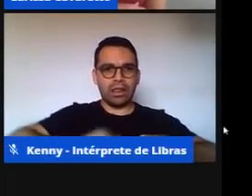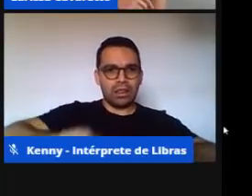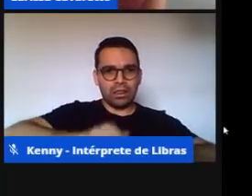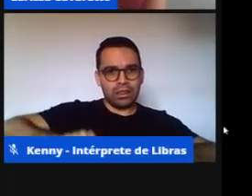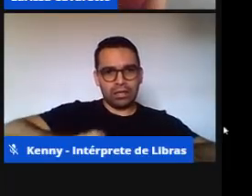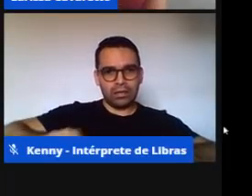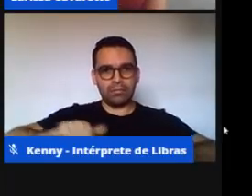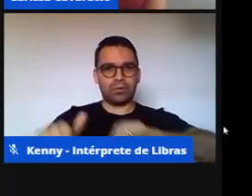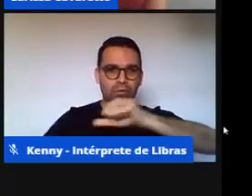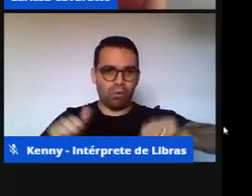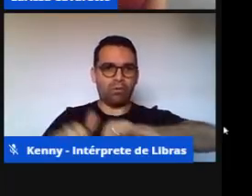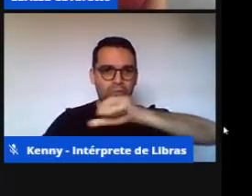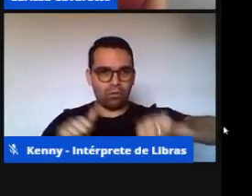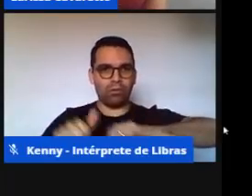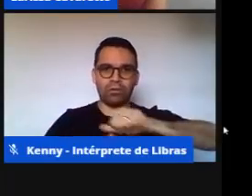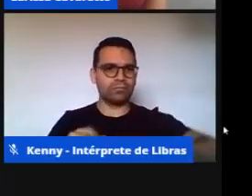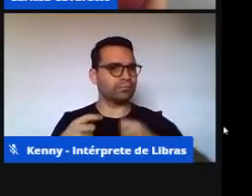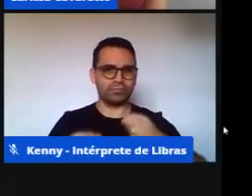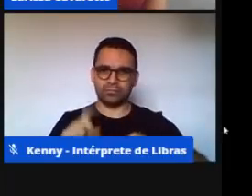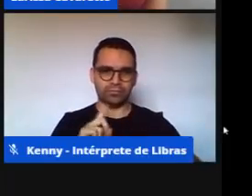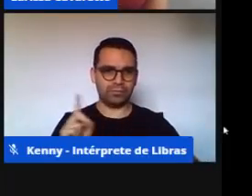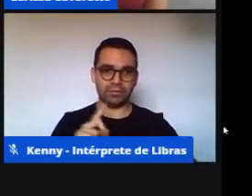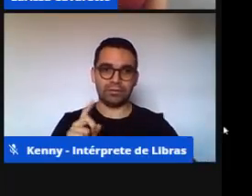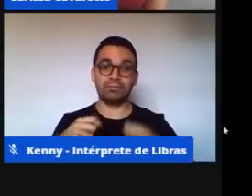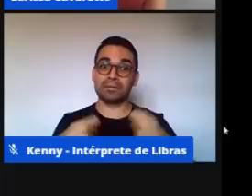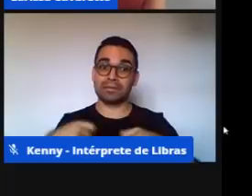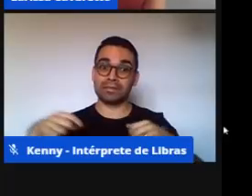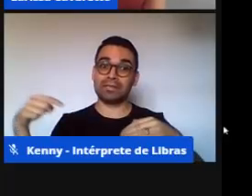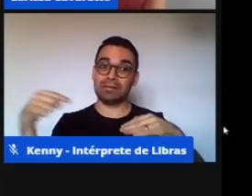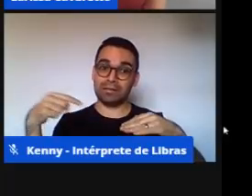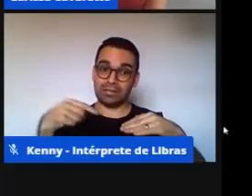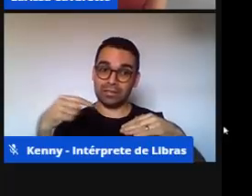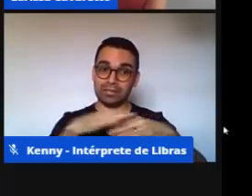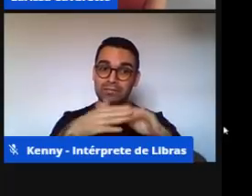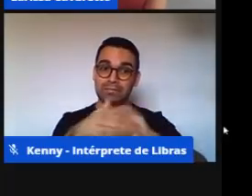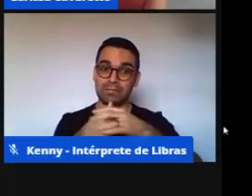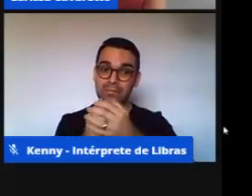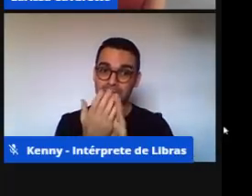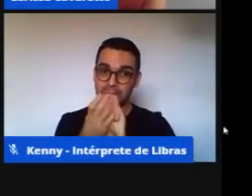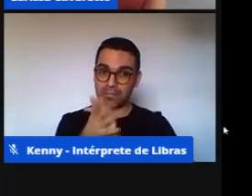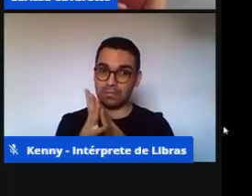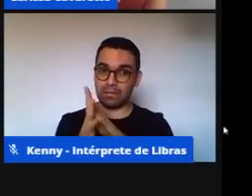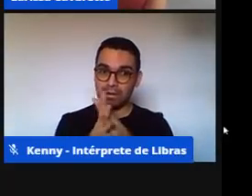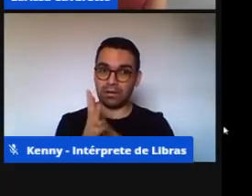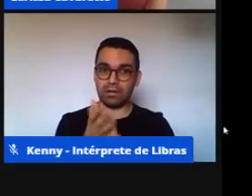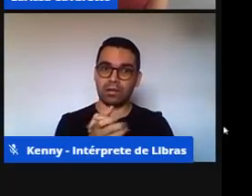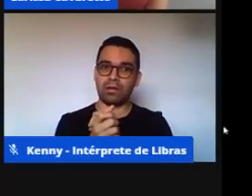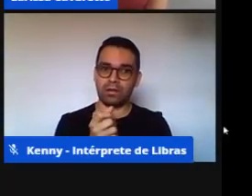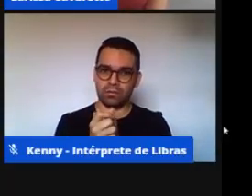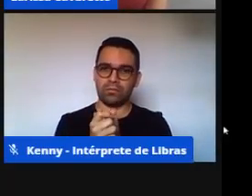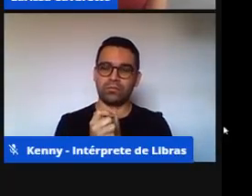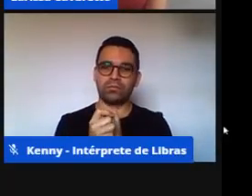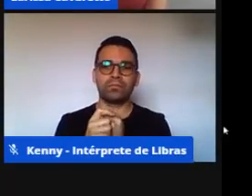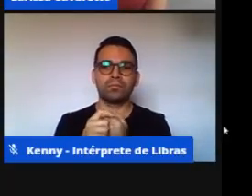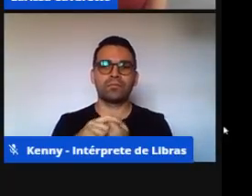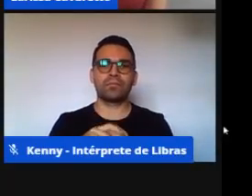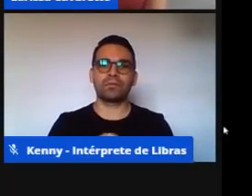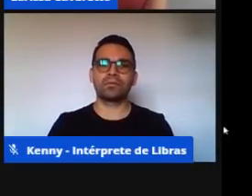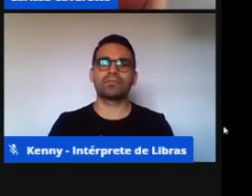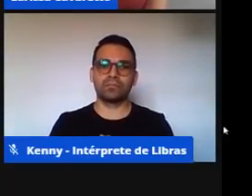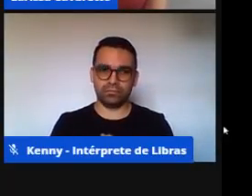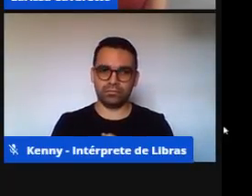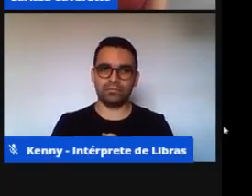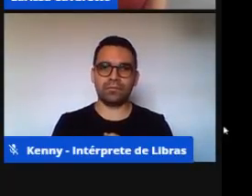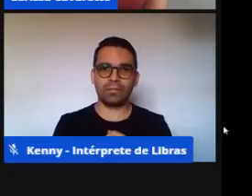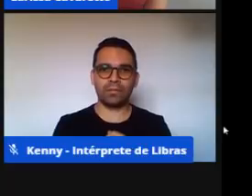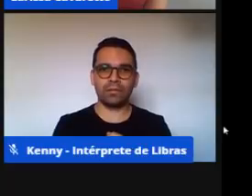ambientes, né? Limpar tudo normalmente e, se possível, né? O ideal é aumentar a frequência de limpeza. E